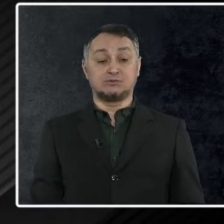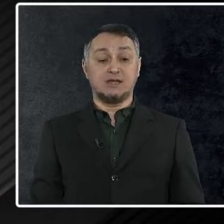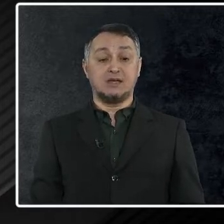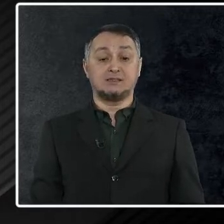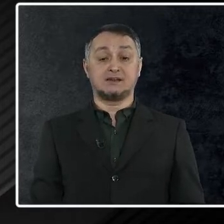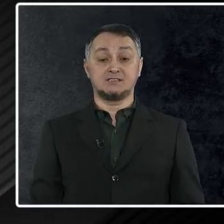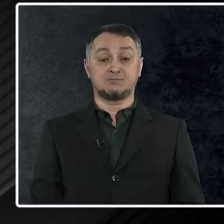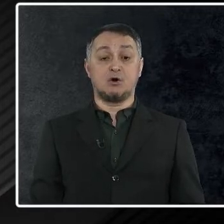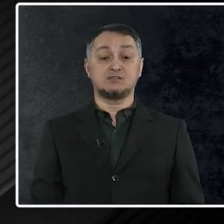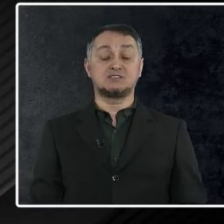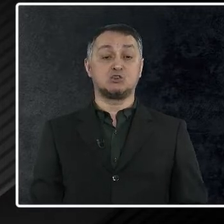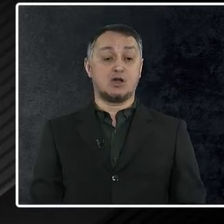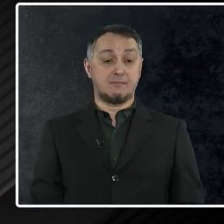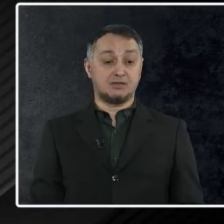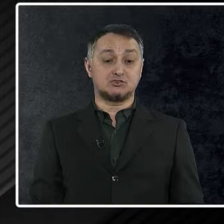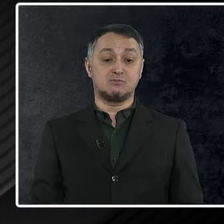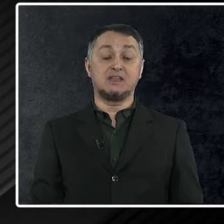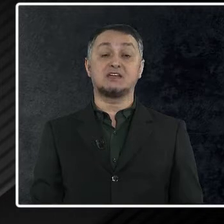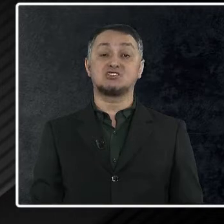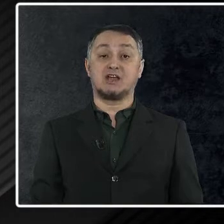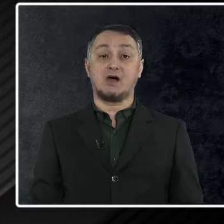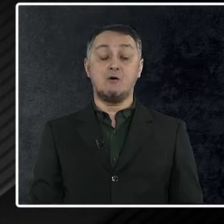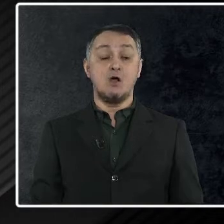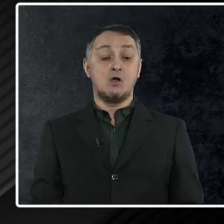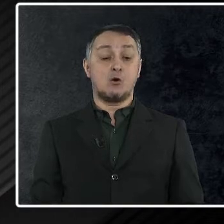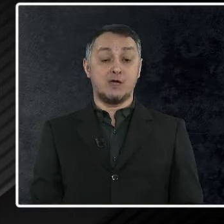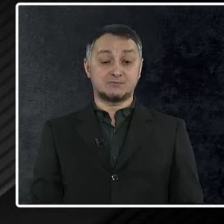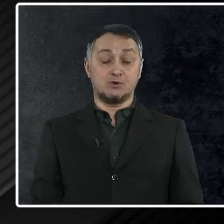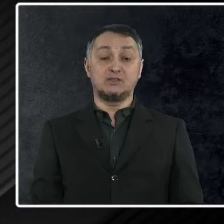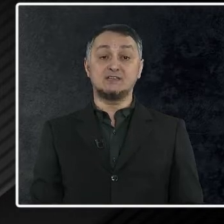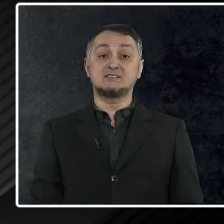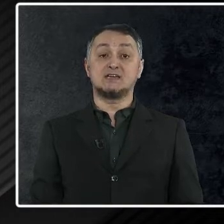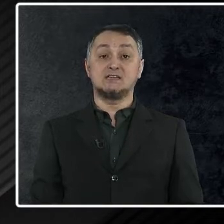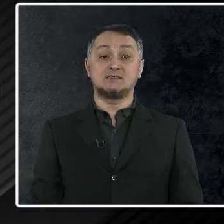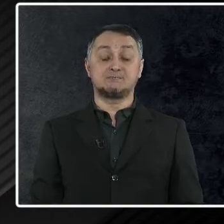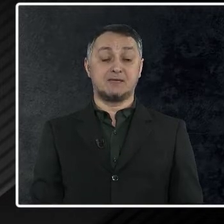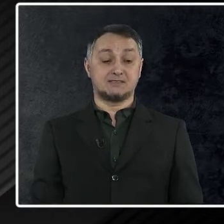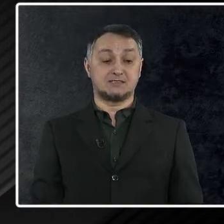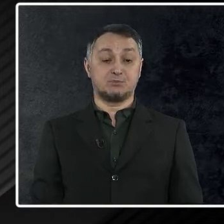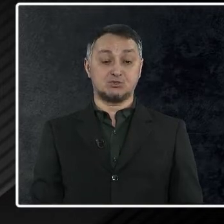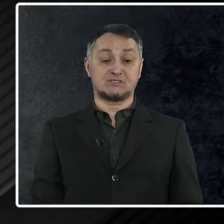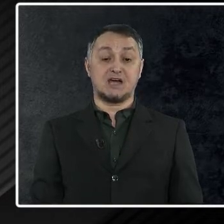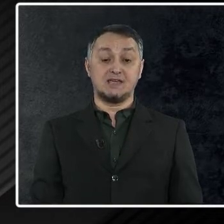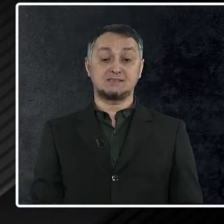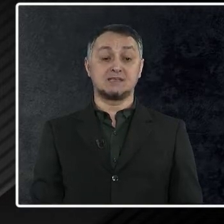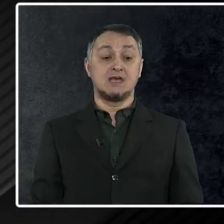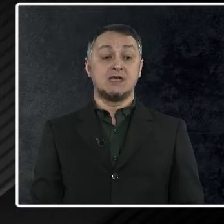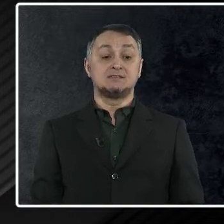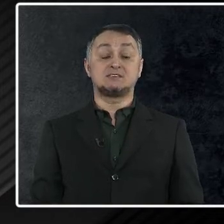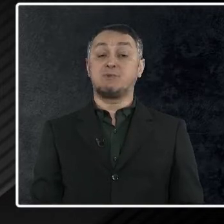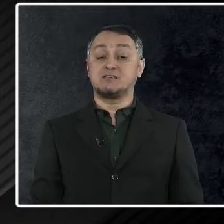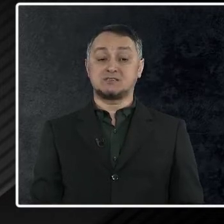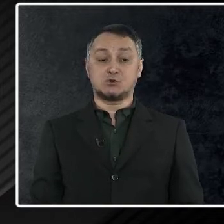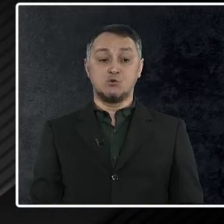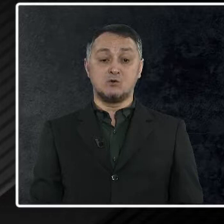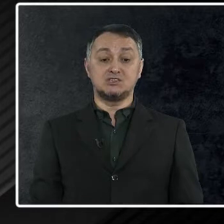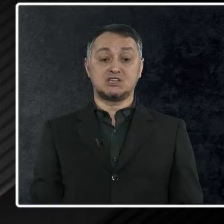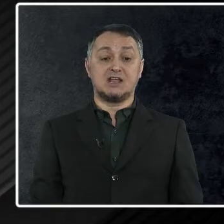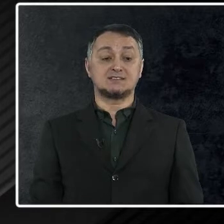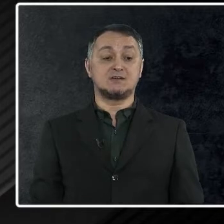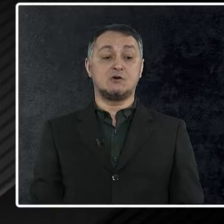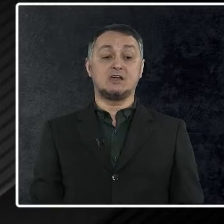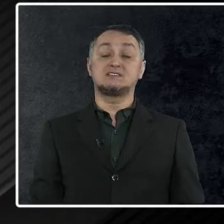com transporte e deslocamento de maneira geral, correspondência e despesas postais. Despesas